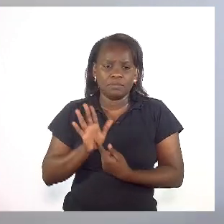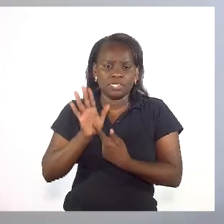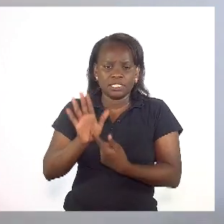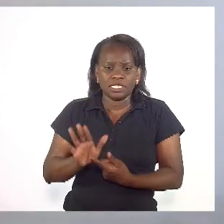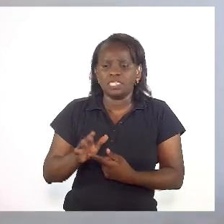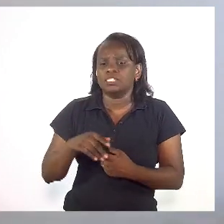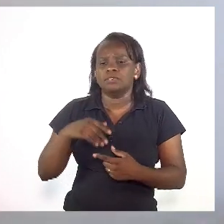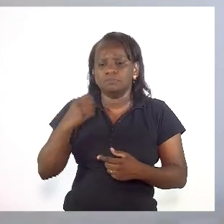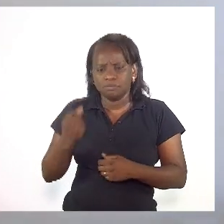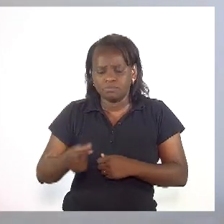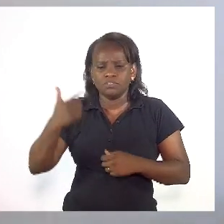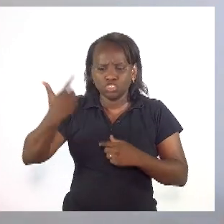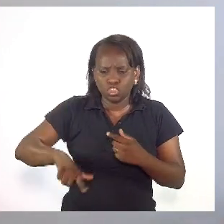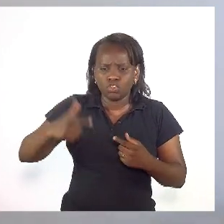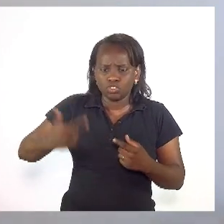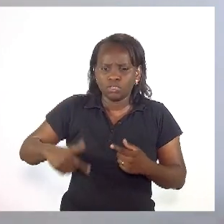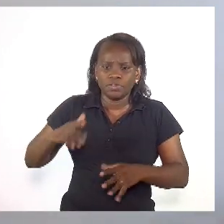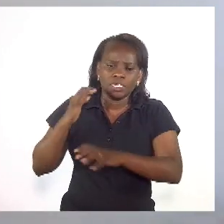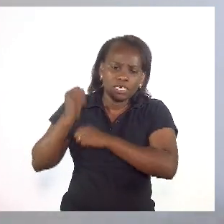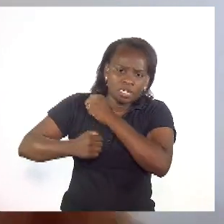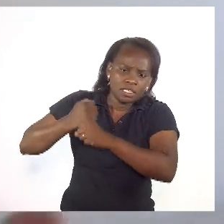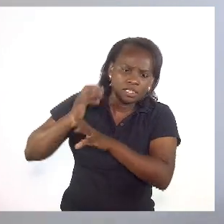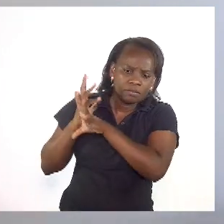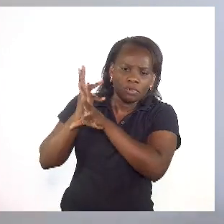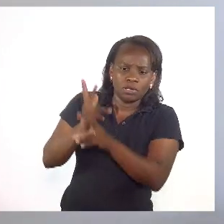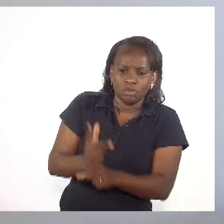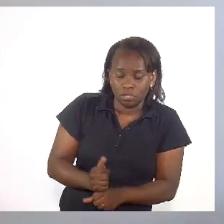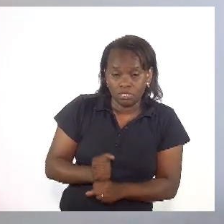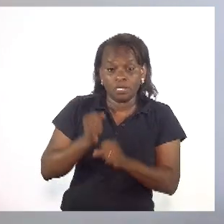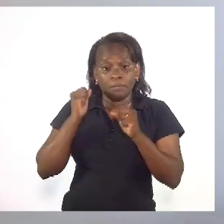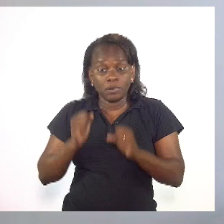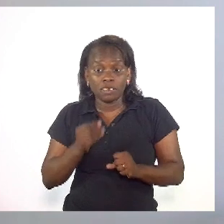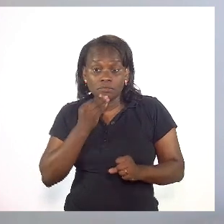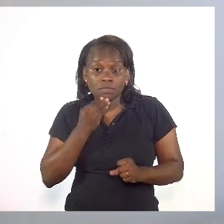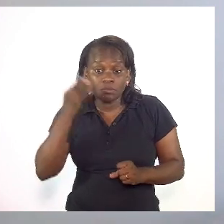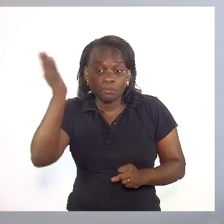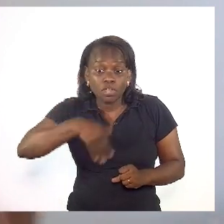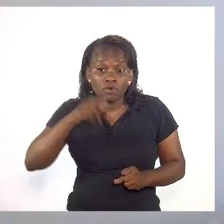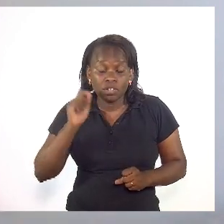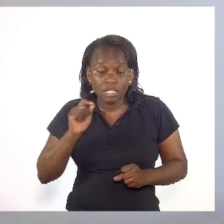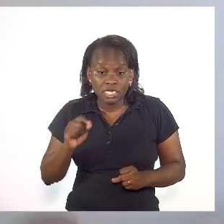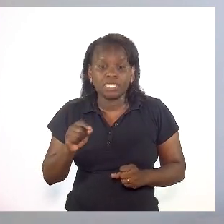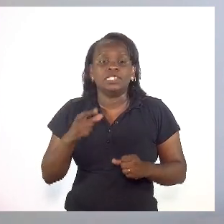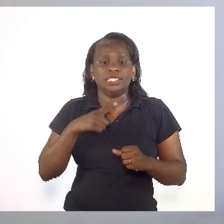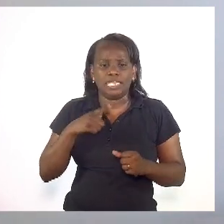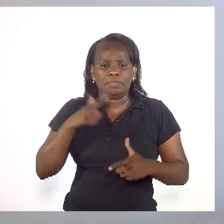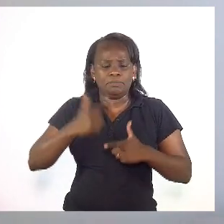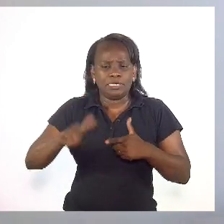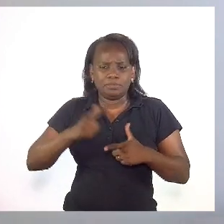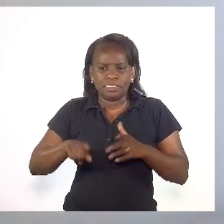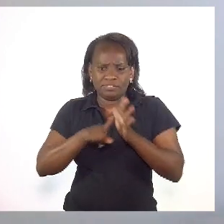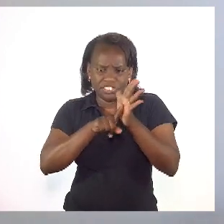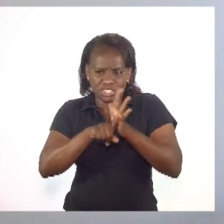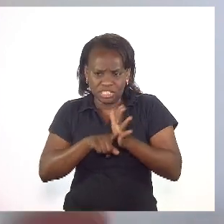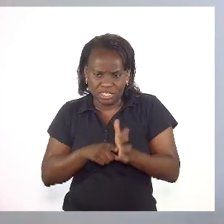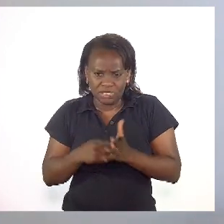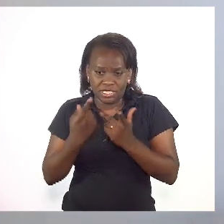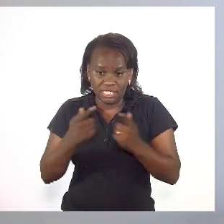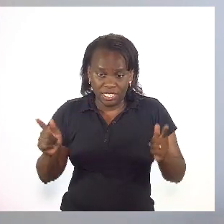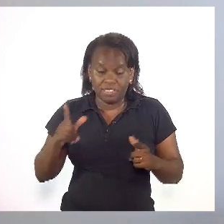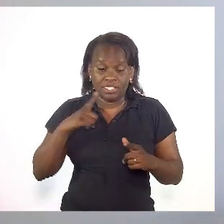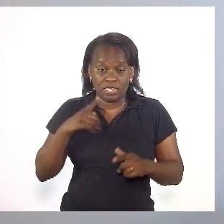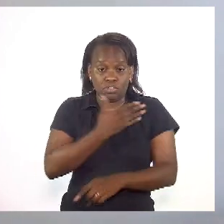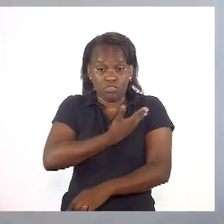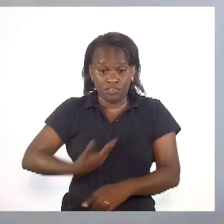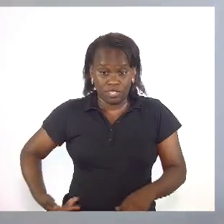forma recorrente nas contas dos últimos anos. Isso pode ser uma evidência de que, diante da grave crise fiscal pela qual passa o